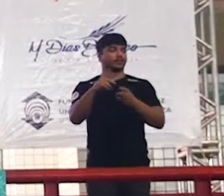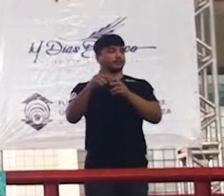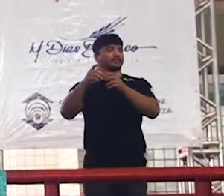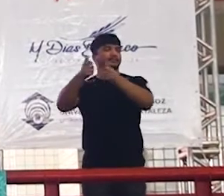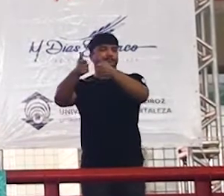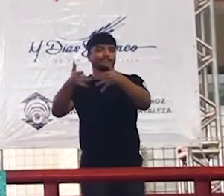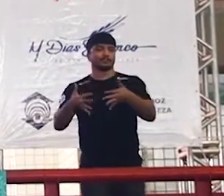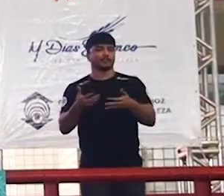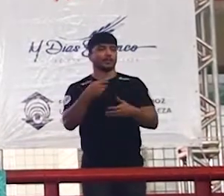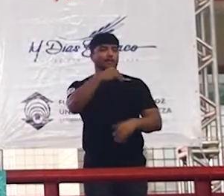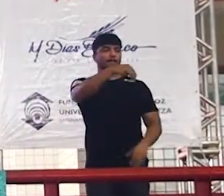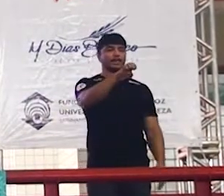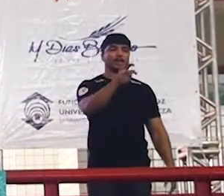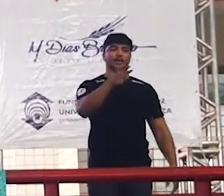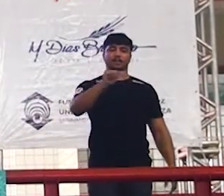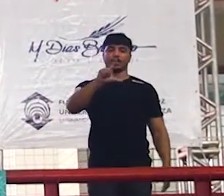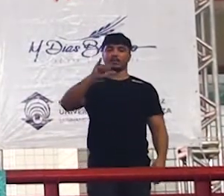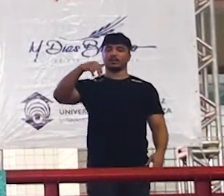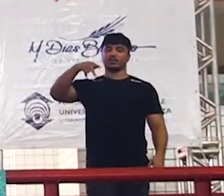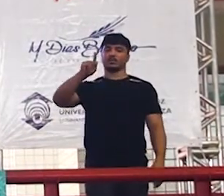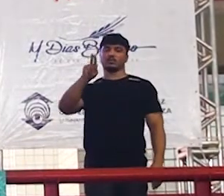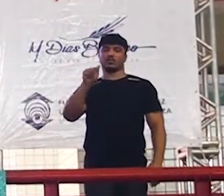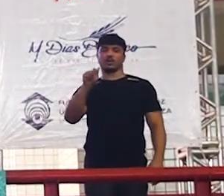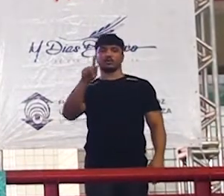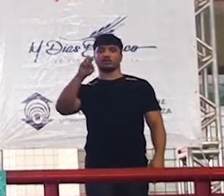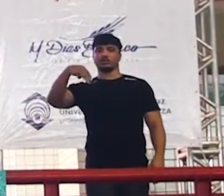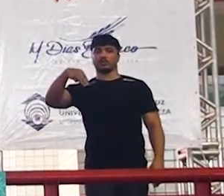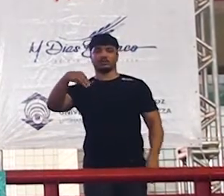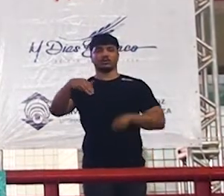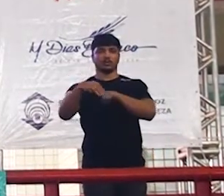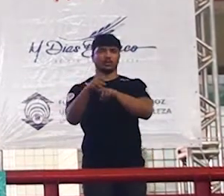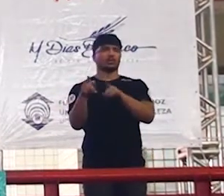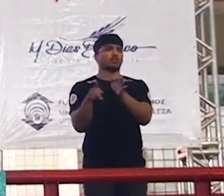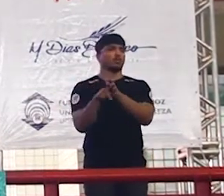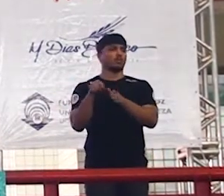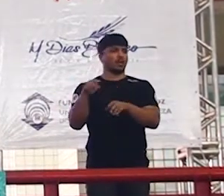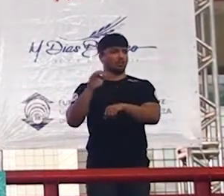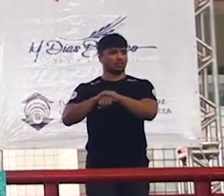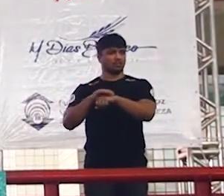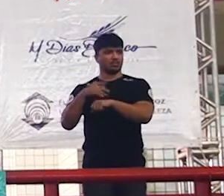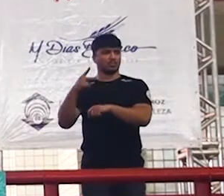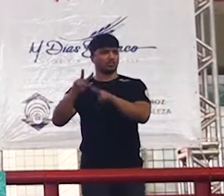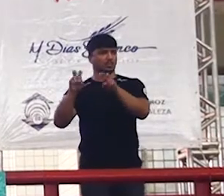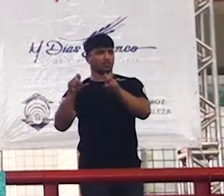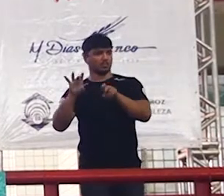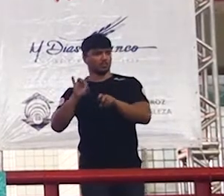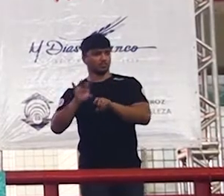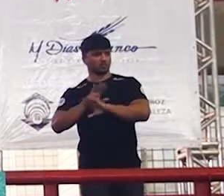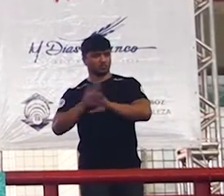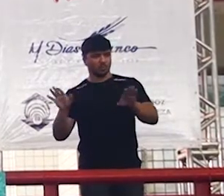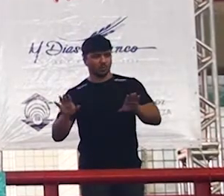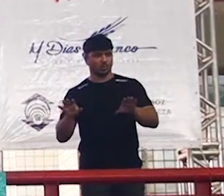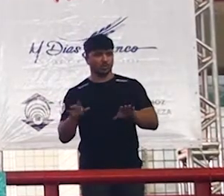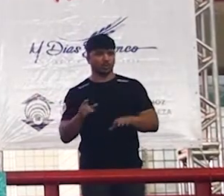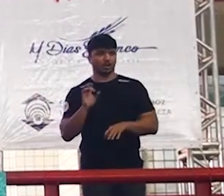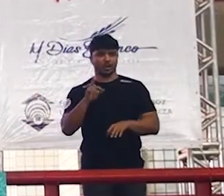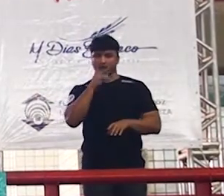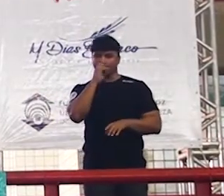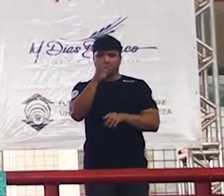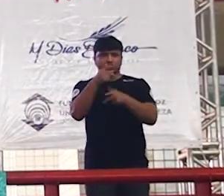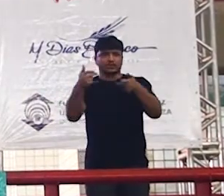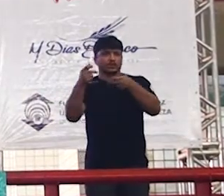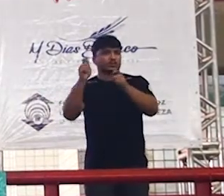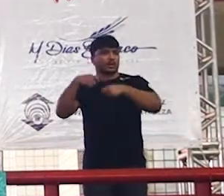aí a presença da metalinguagem. O poema está falando sobre a própria poesia? Ele confirma essa expectativa?